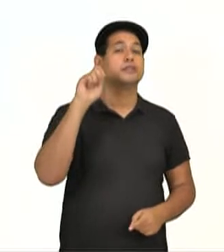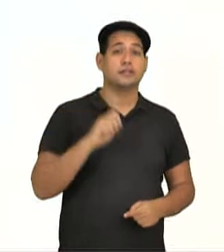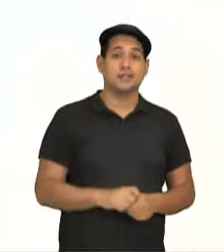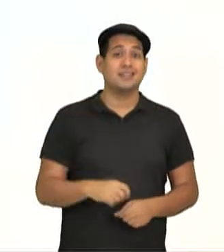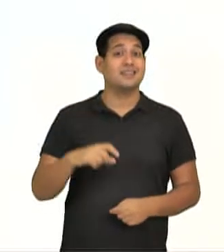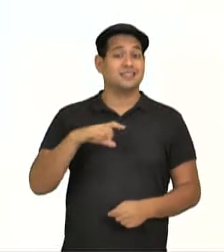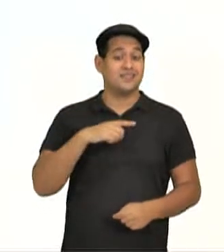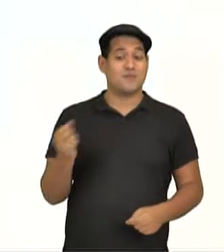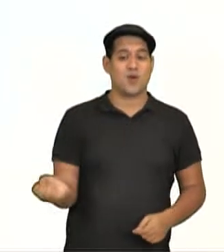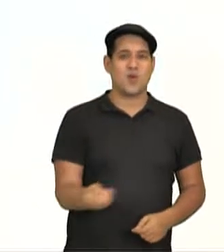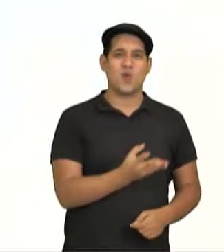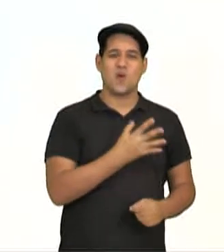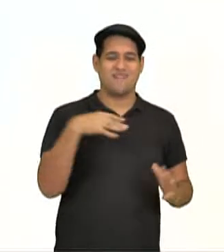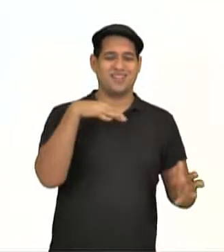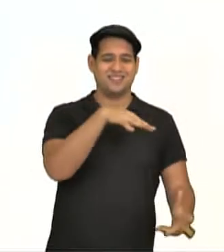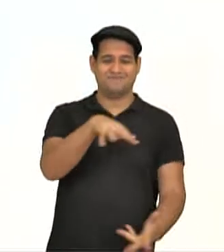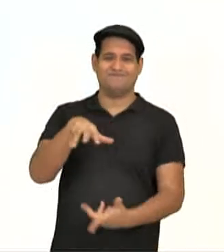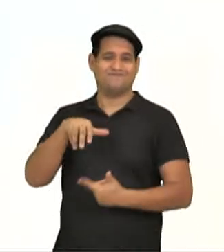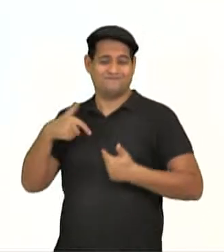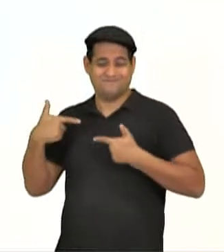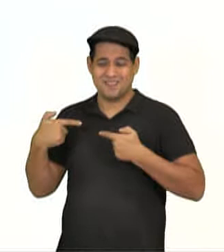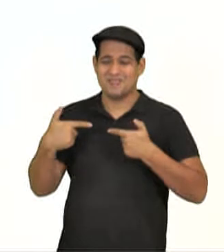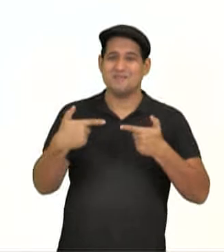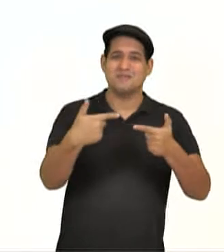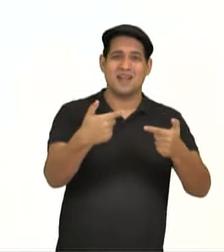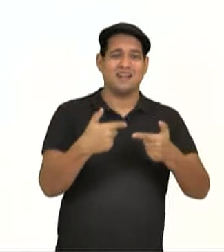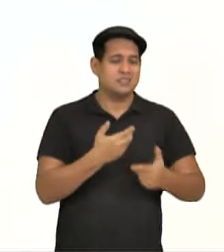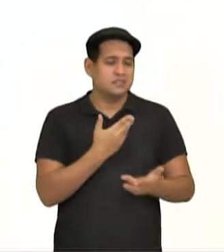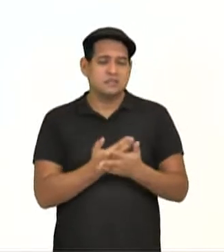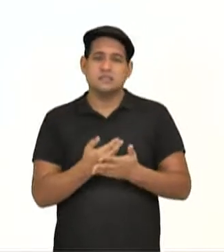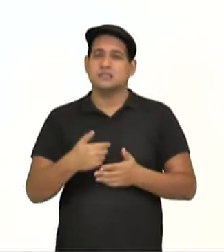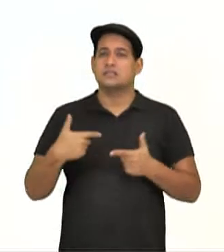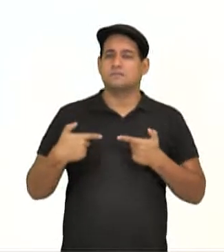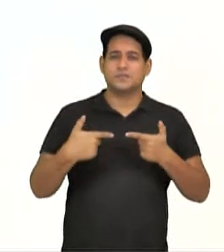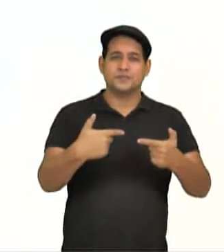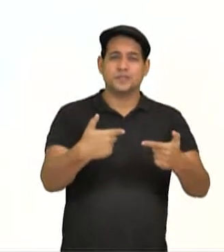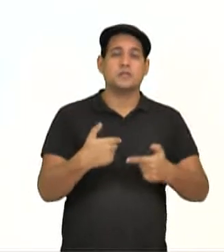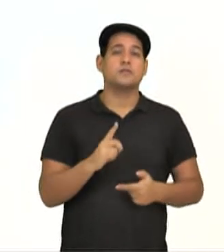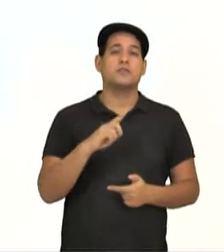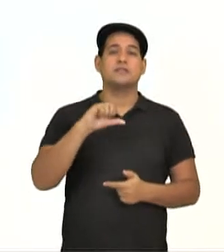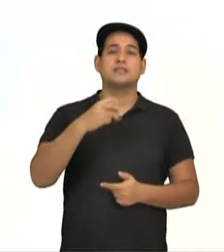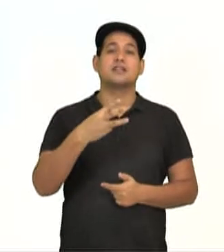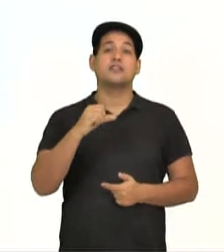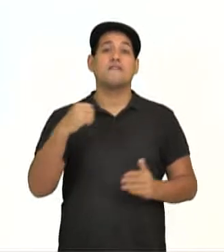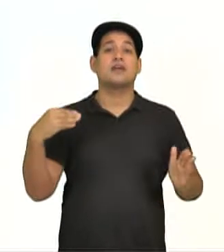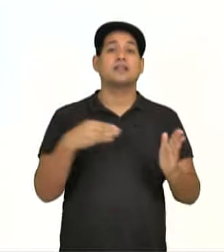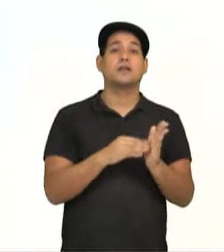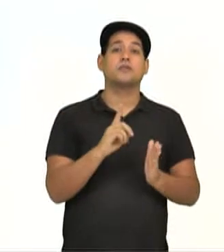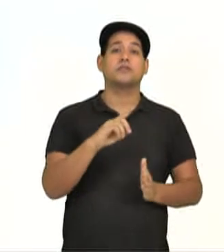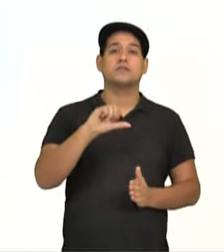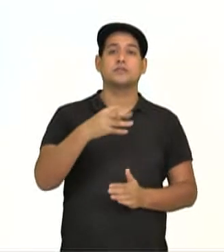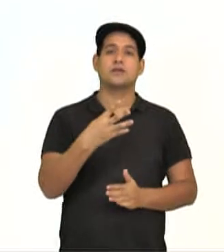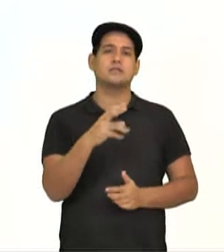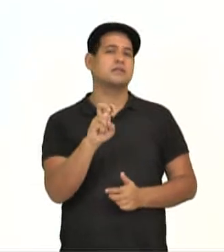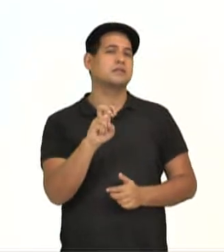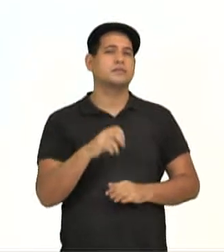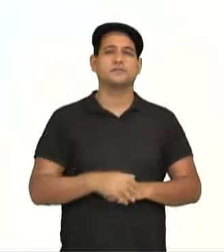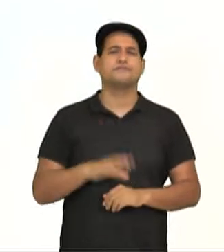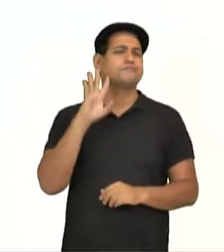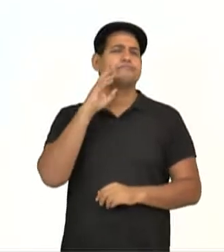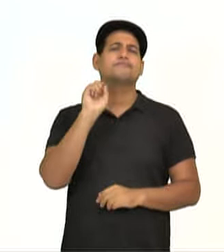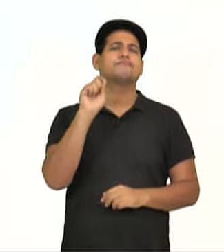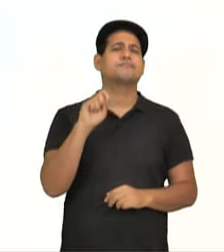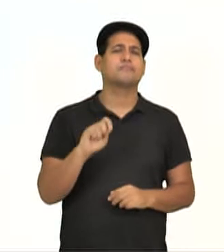nova guerra mundial. Assim, estudar a Segunda Guerra Mundial, que durou de 1939 a 1945,